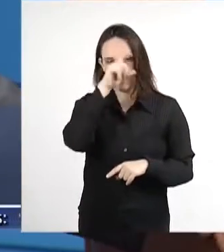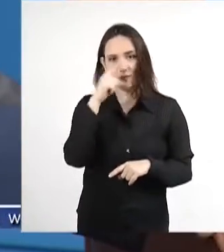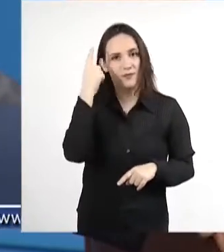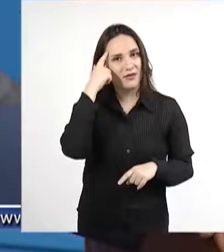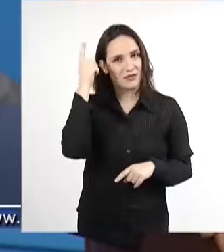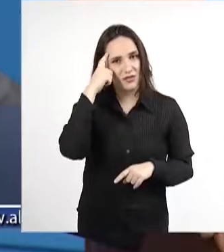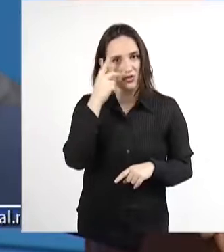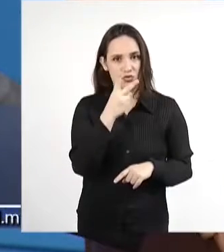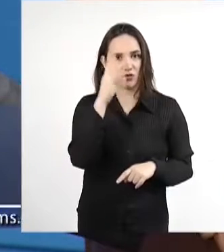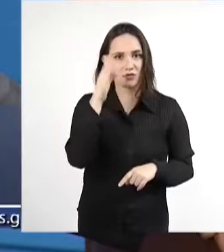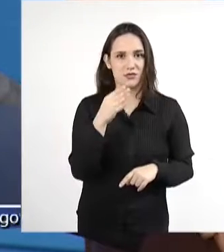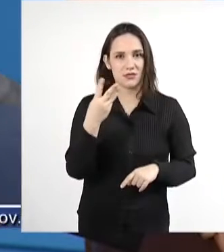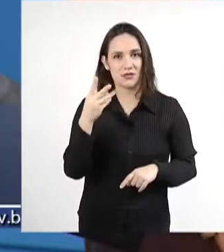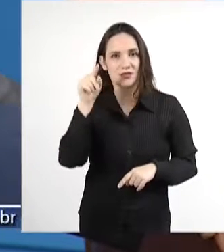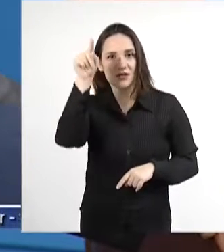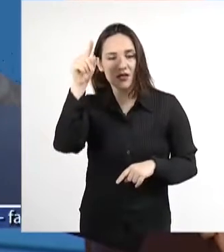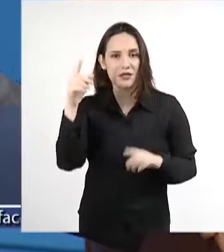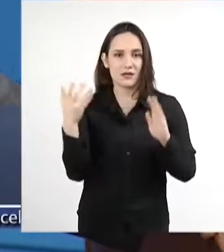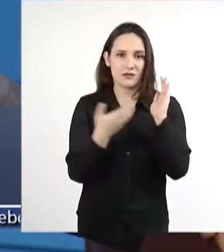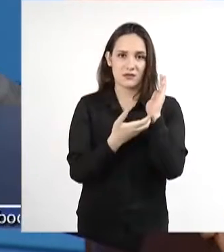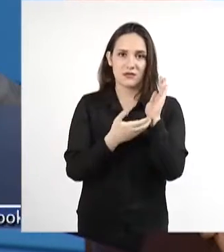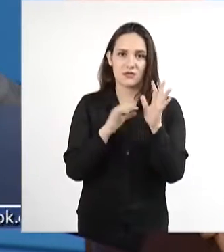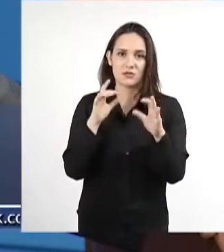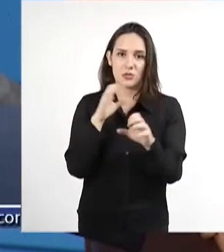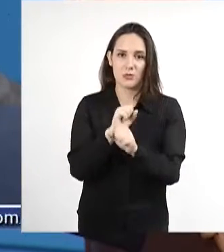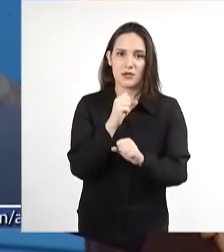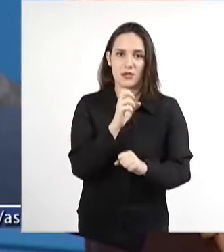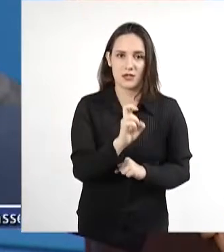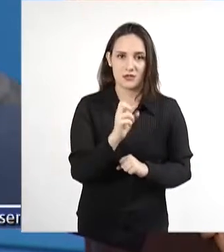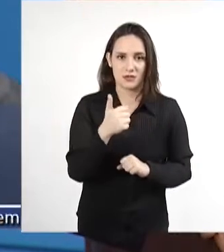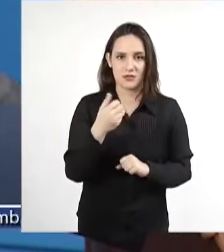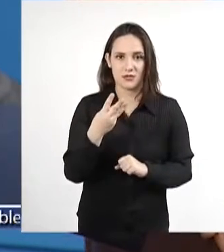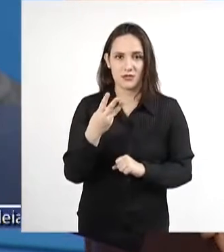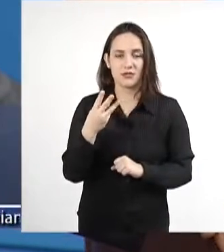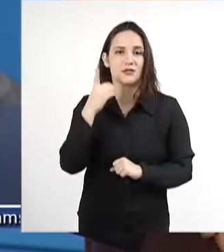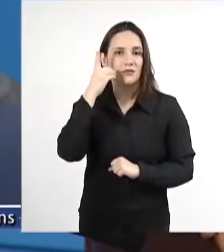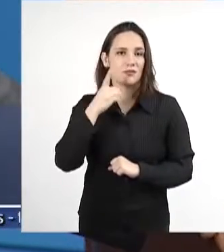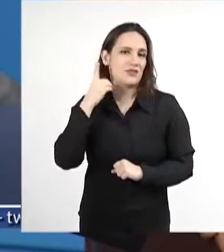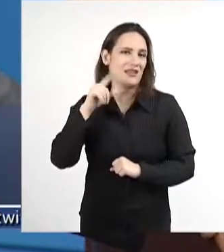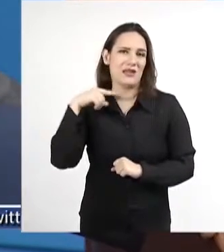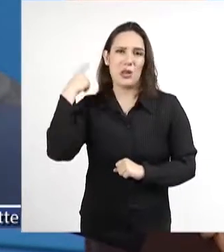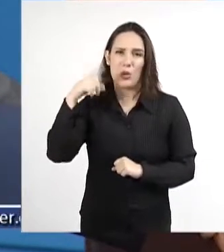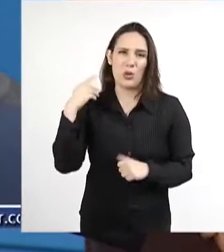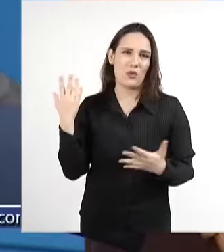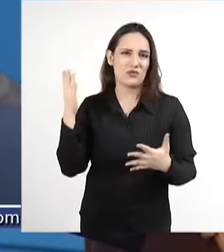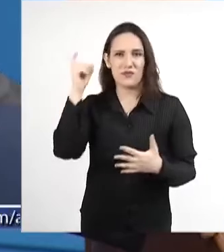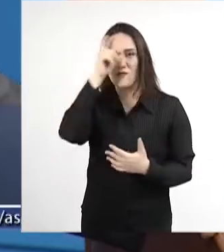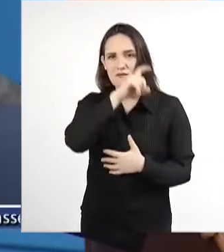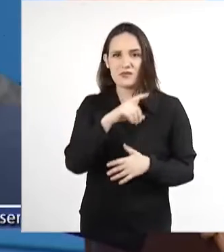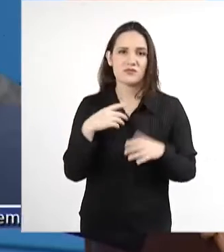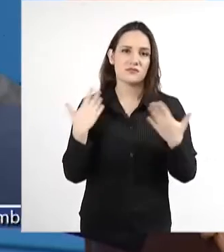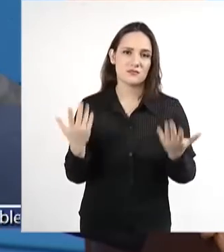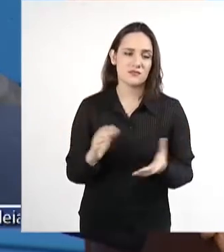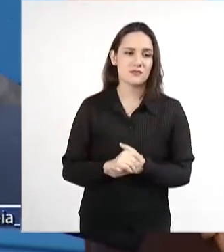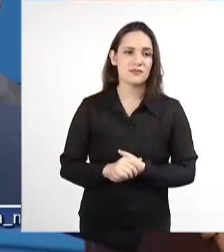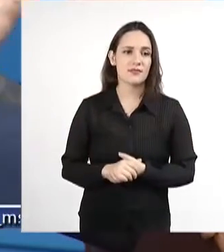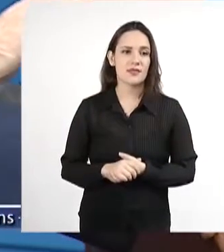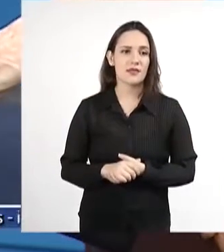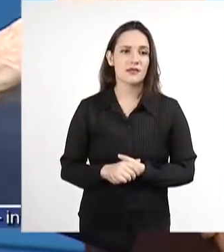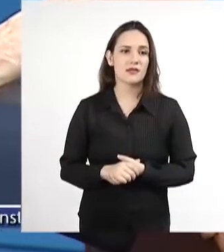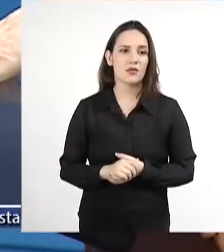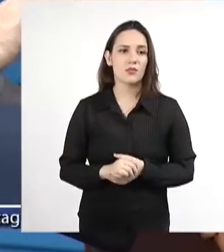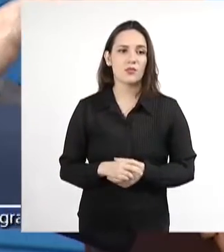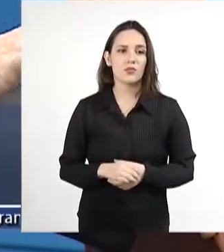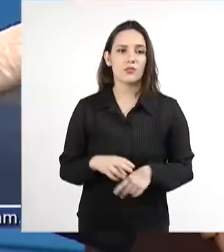calcula 2/3 na Câmara Federal, que tem 513. É muita loucura. Então, eu acho assim,